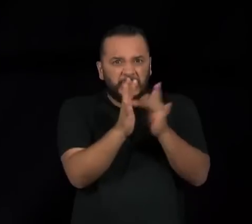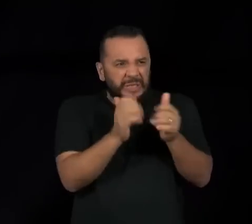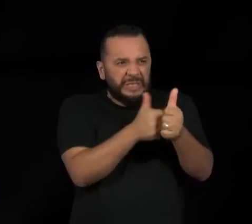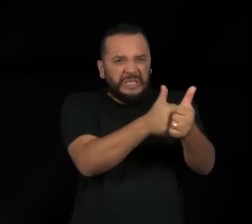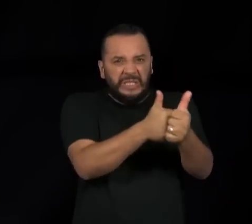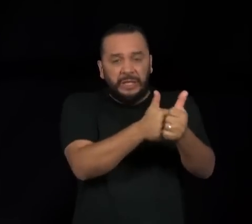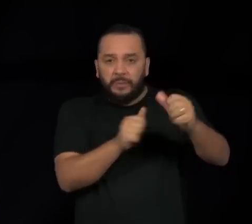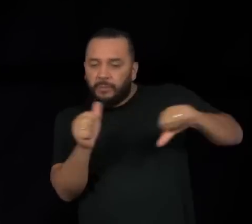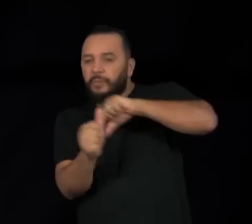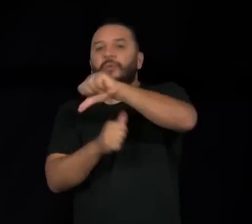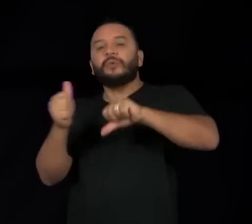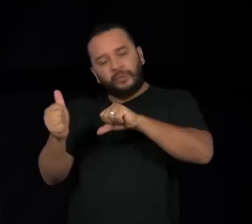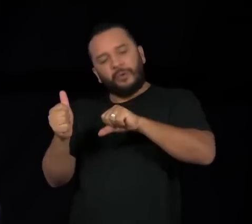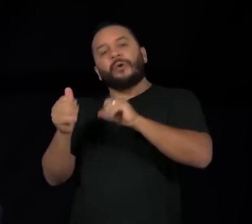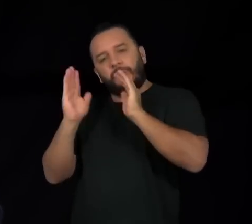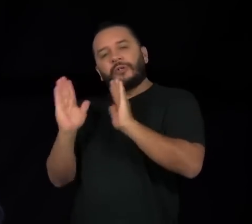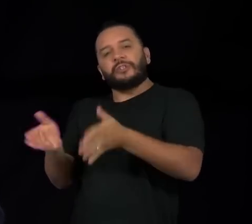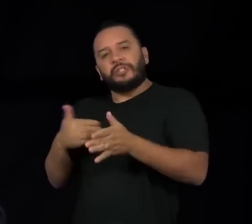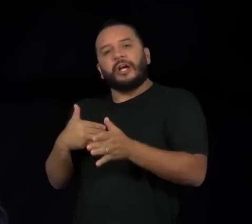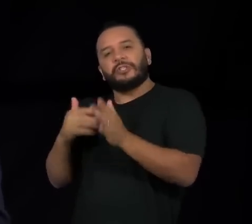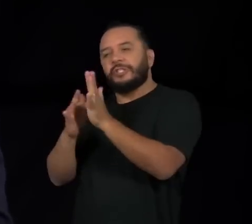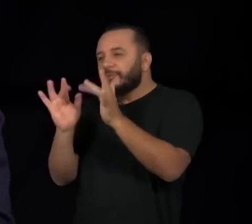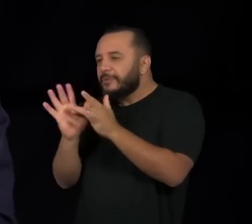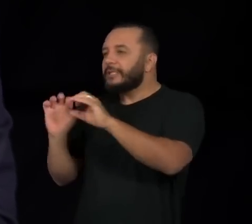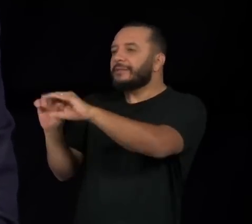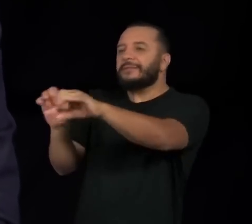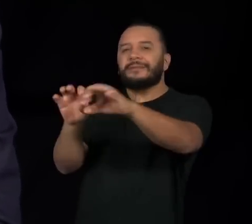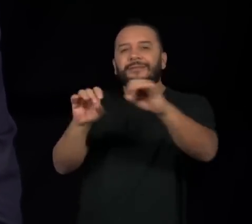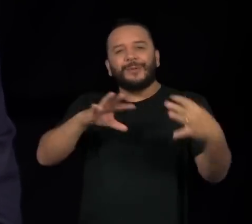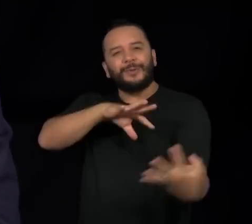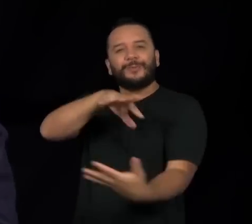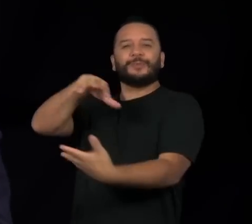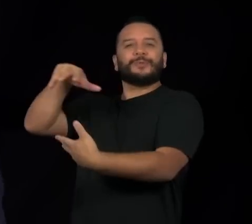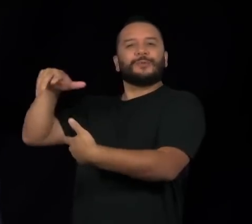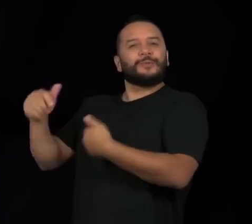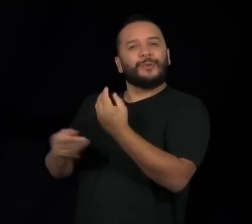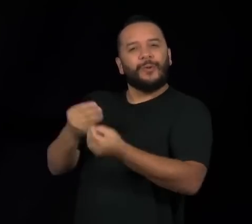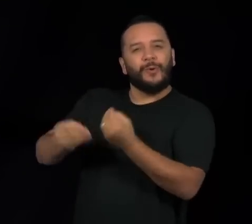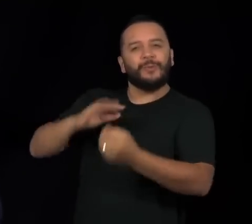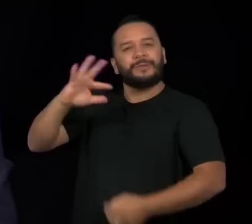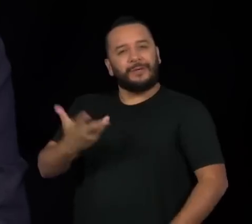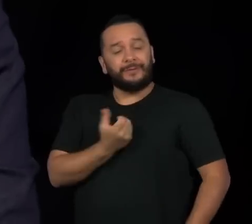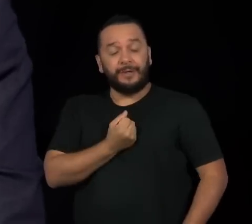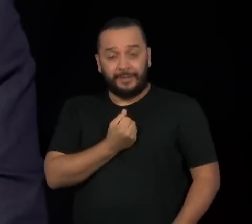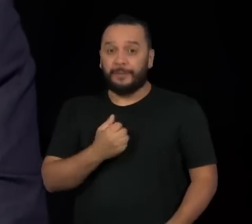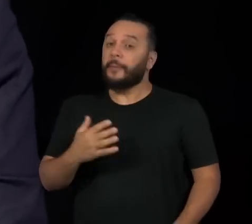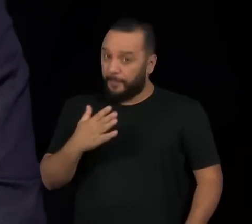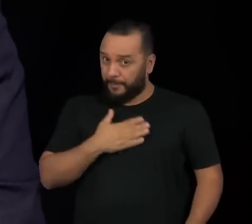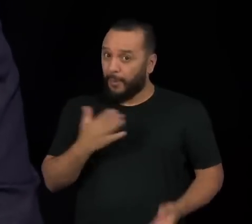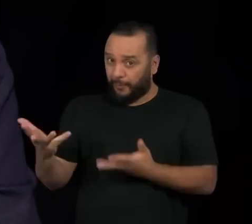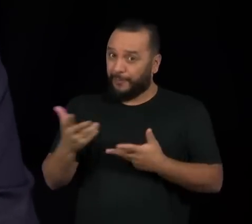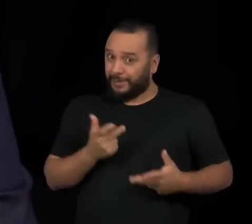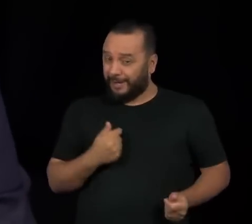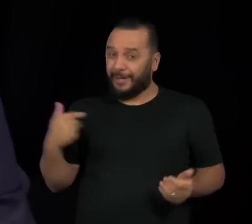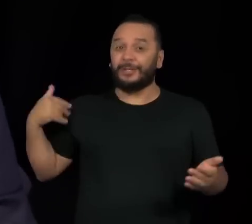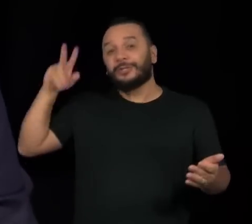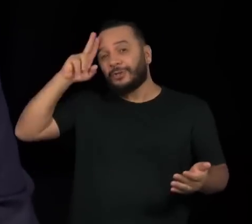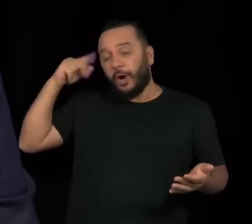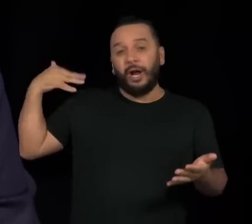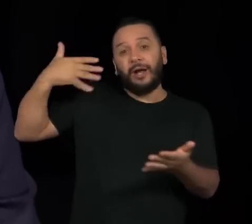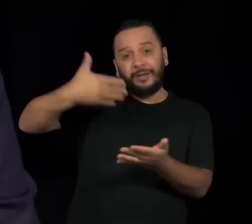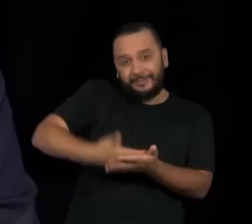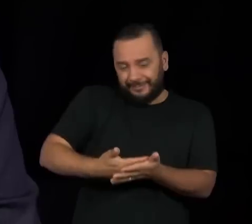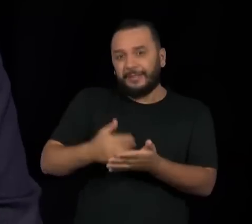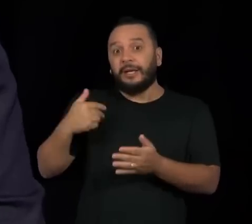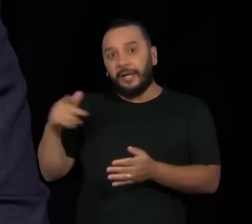espalhar o cristianismo pelo mundo. O meu convidado tem trajetória parecida. Ele era banqueiro, teve um estalo e